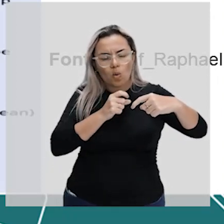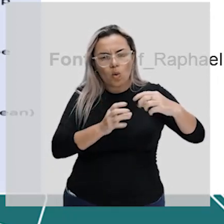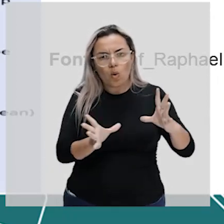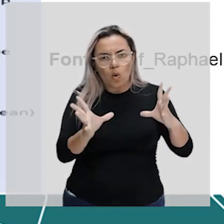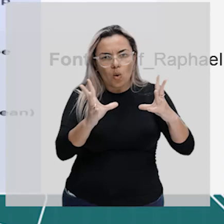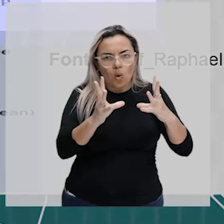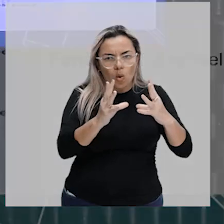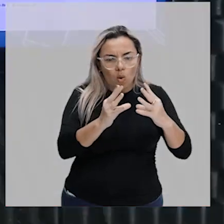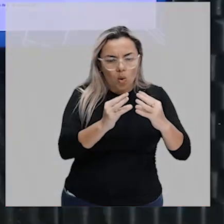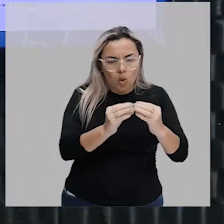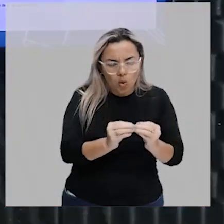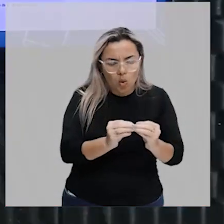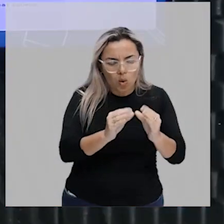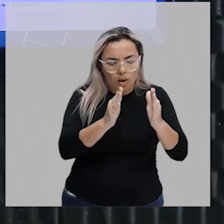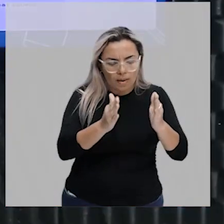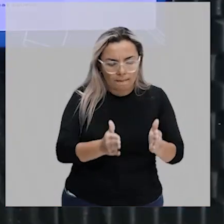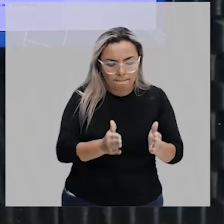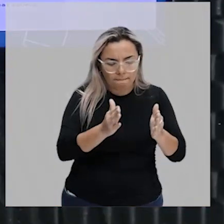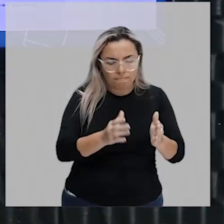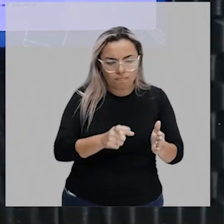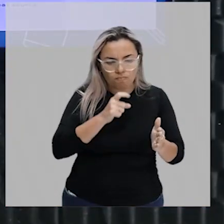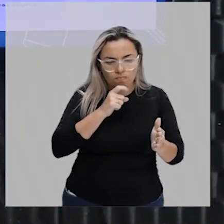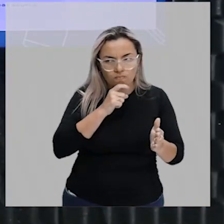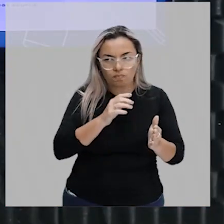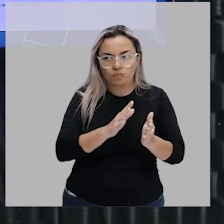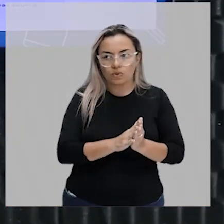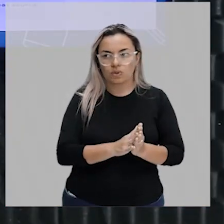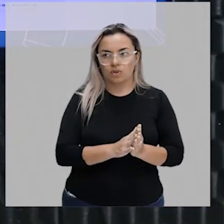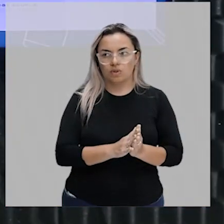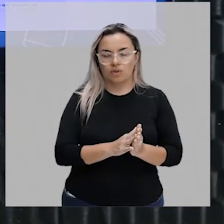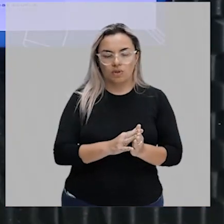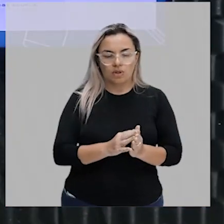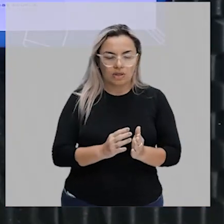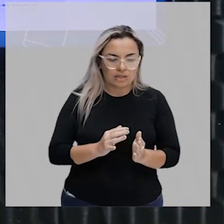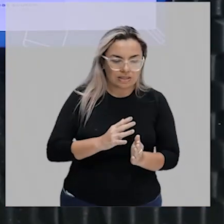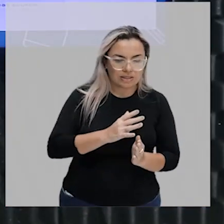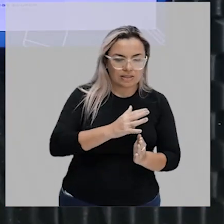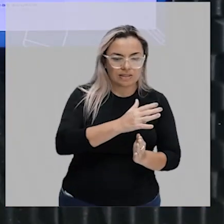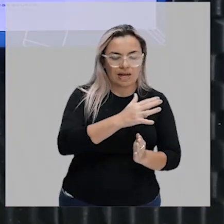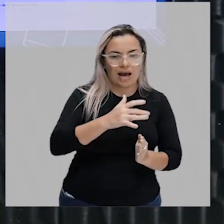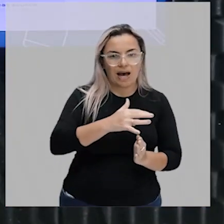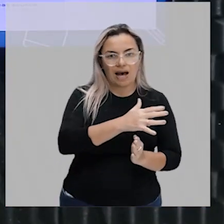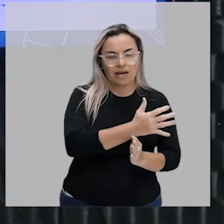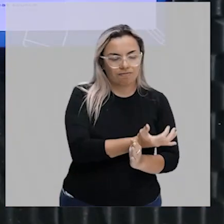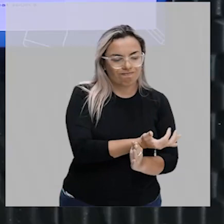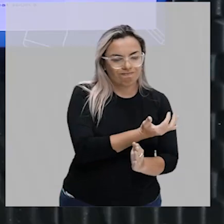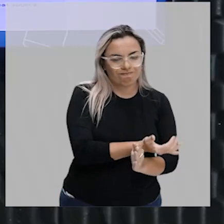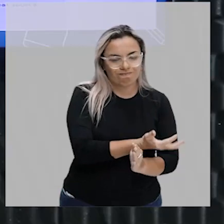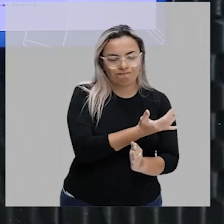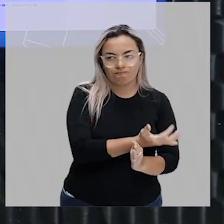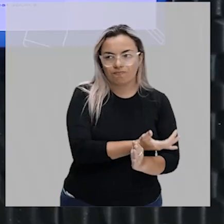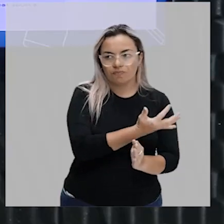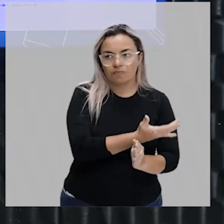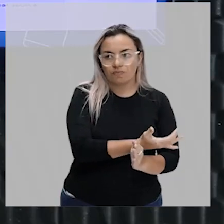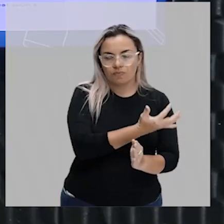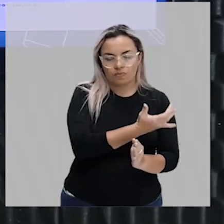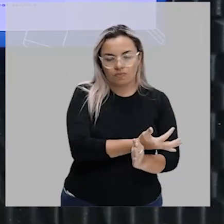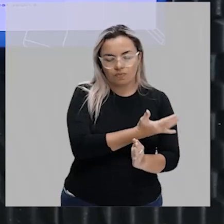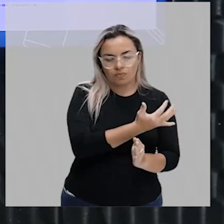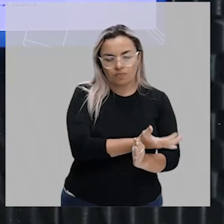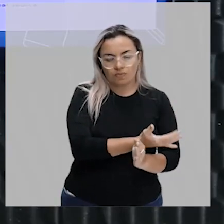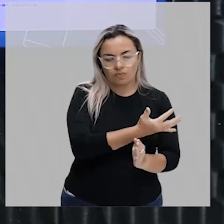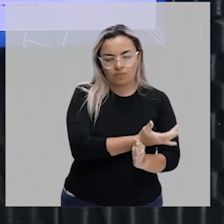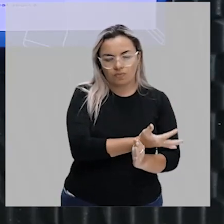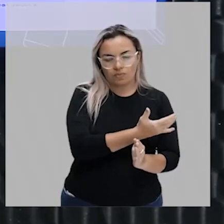esfriar a parede do tubo, certo? E sai quente, tá? Isso vai fazer com que a parede do tubo, nessa região,